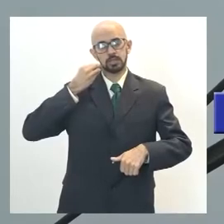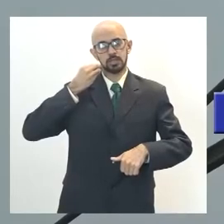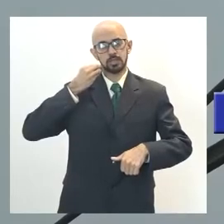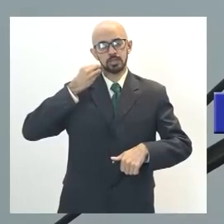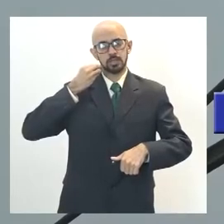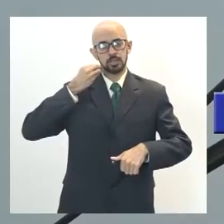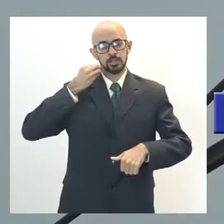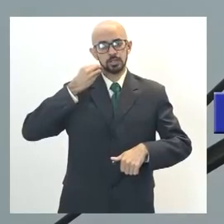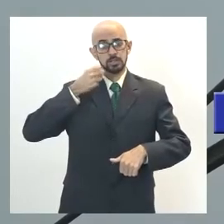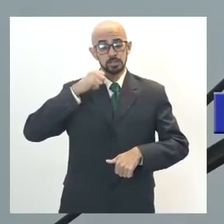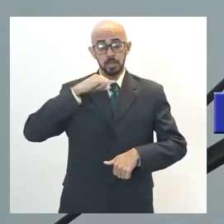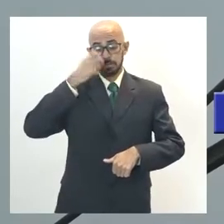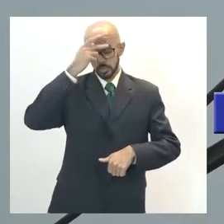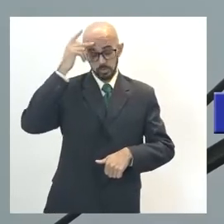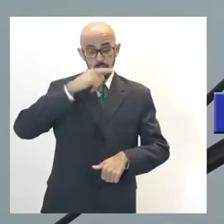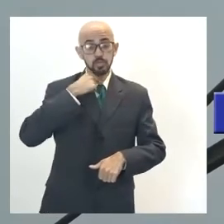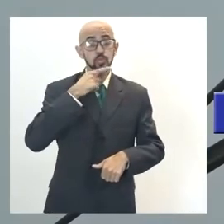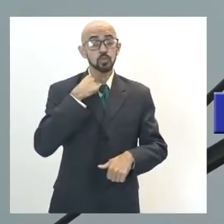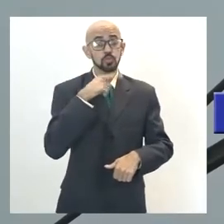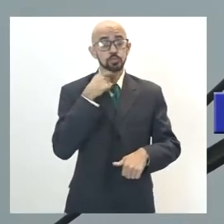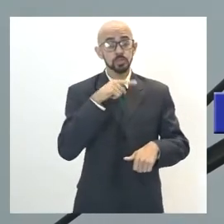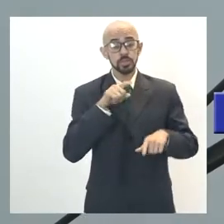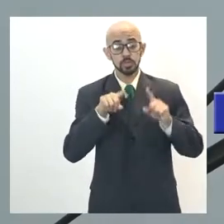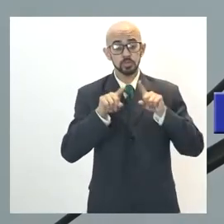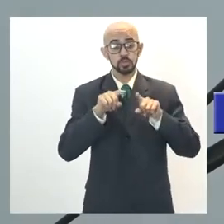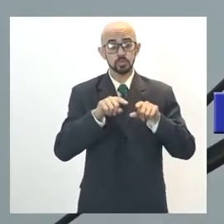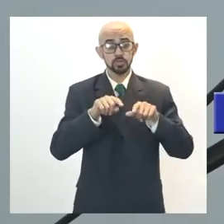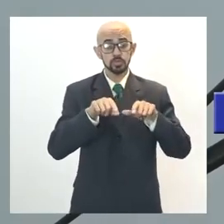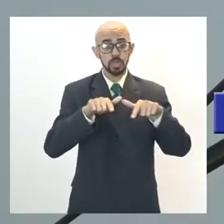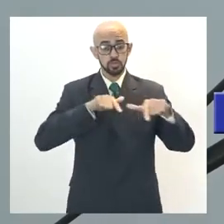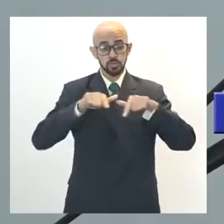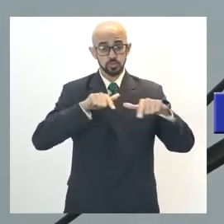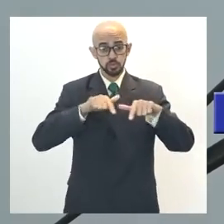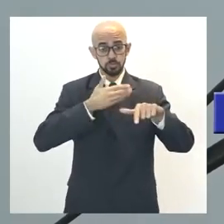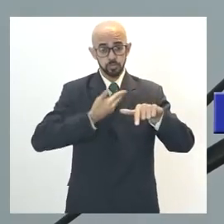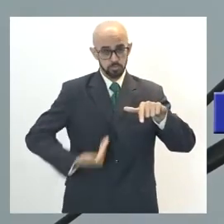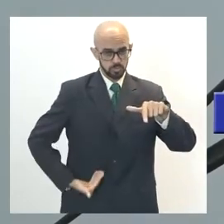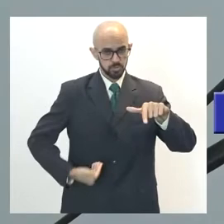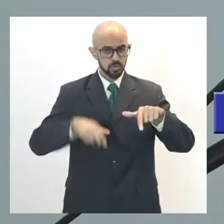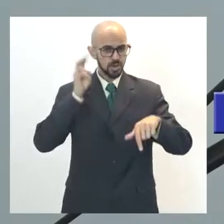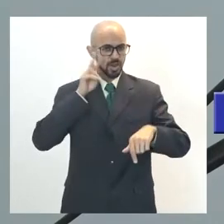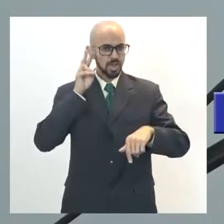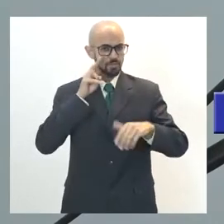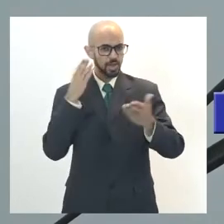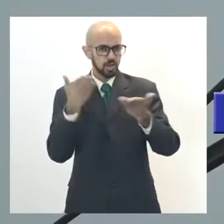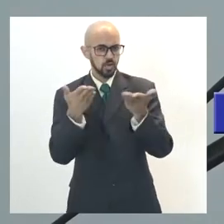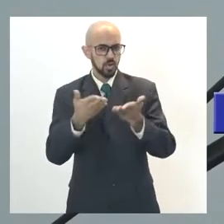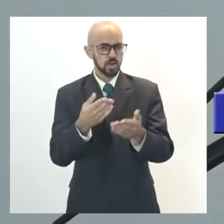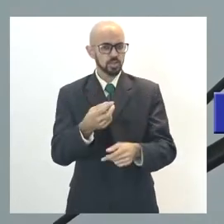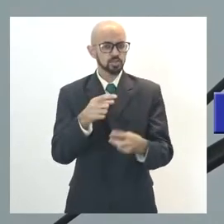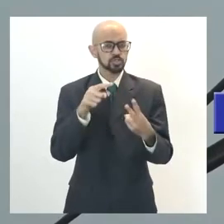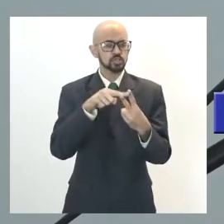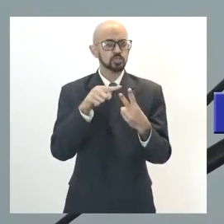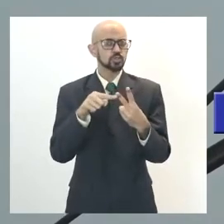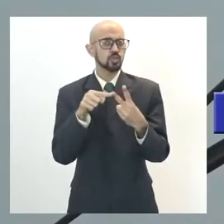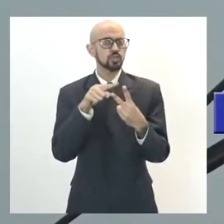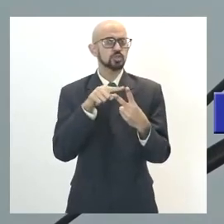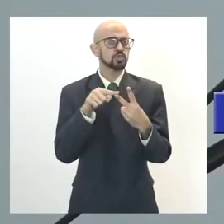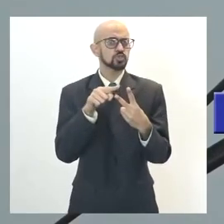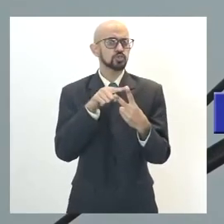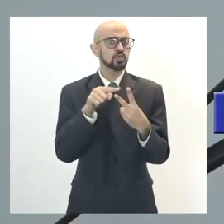do serviço público se lembre agora de dois e as grandes